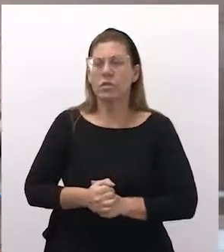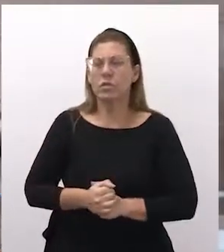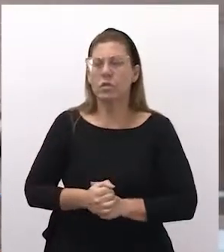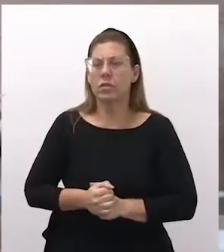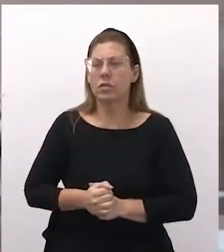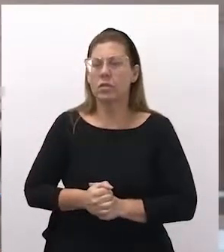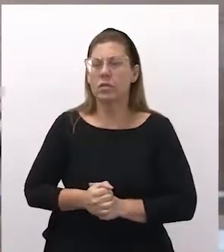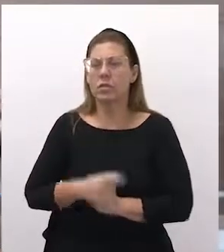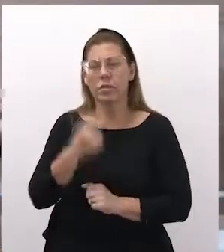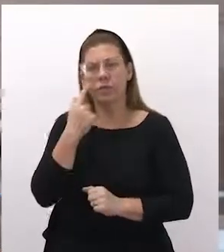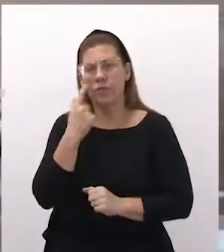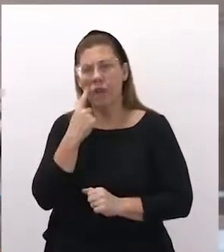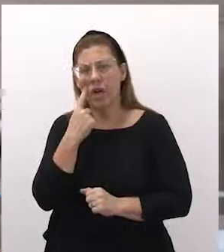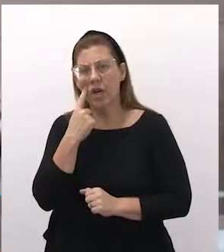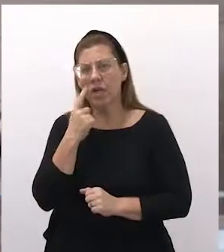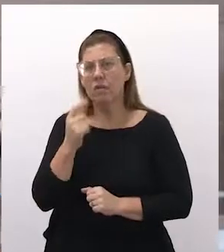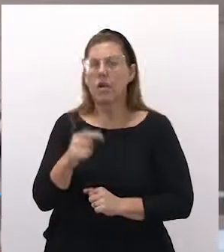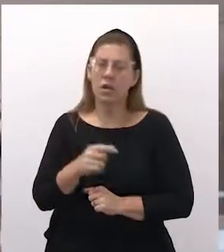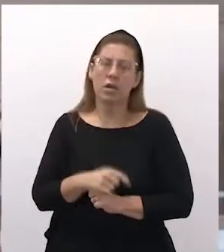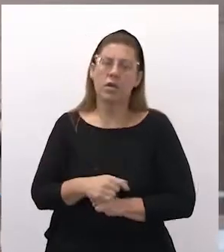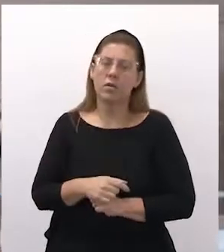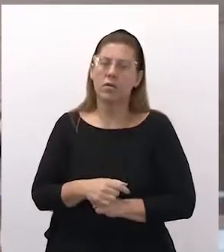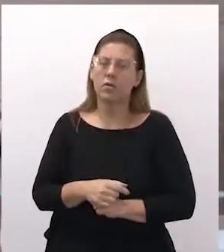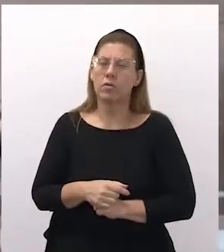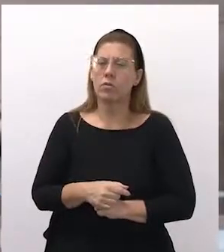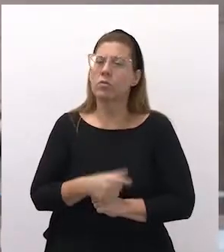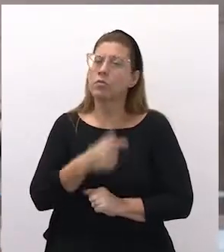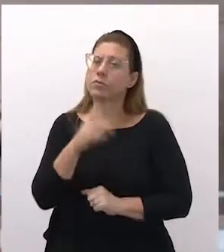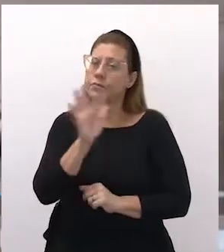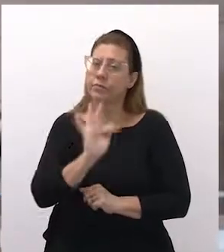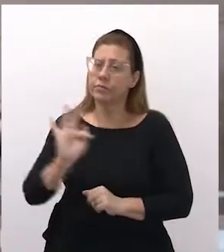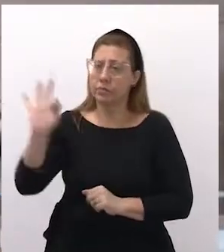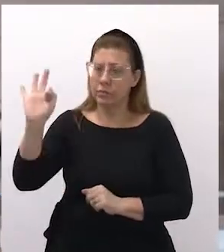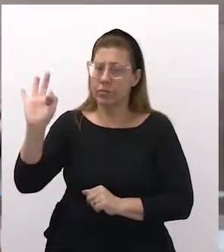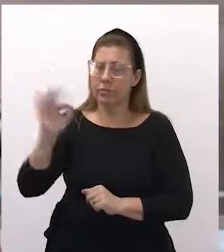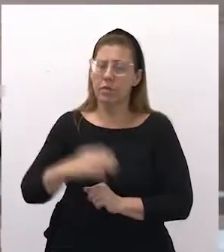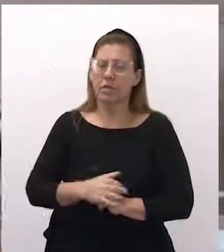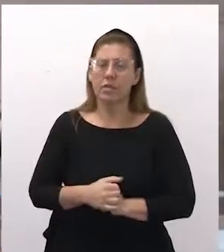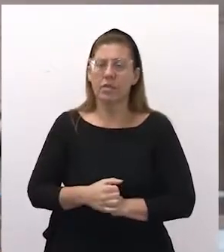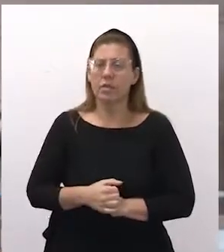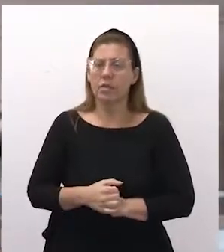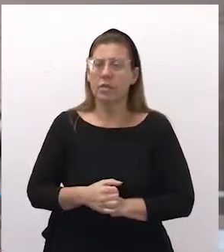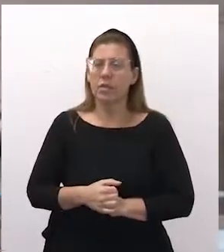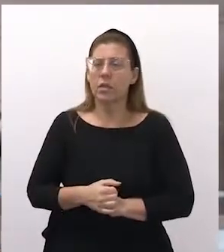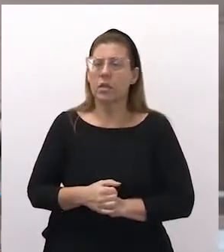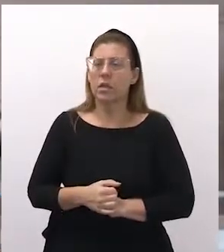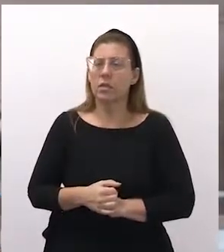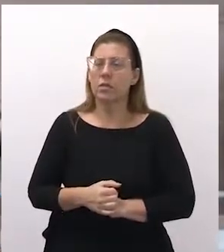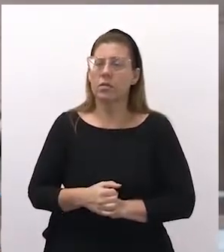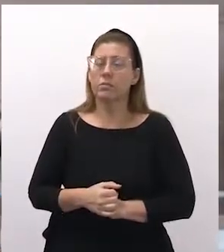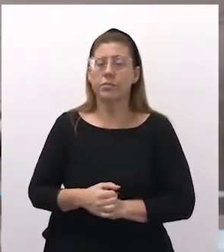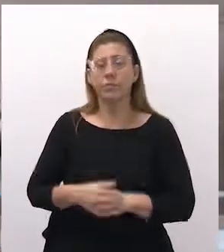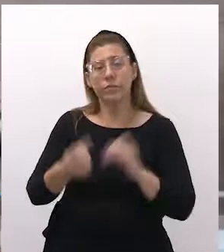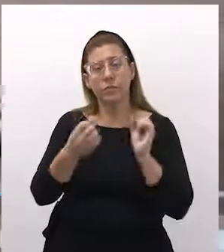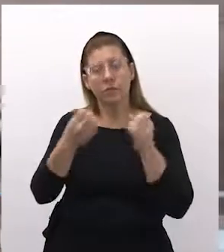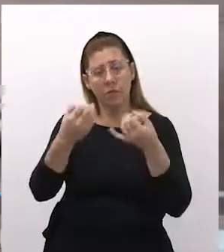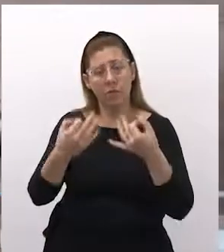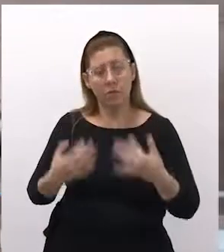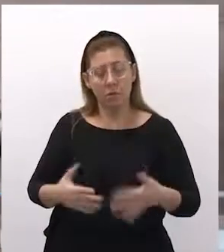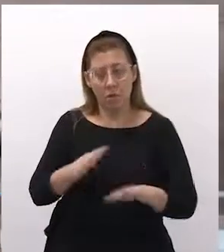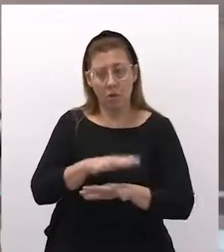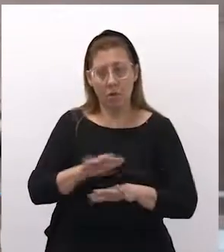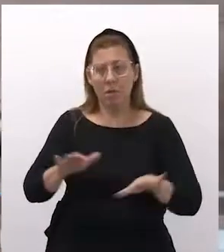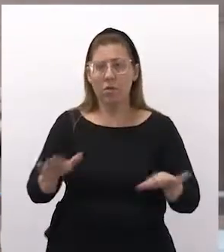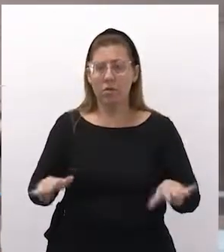trouxe a passagem aqui porque eu acho interessante, o clérigo francês Pierre de Berulle classificou a infância como sendo o